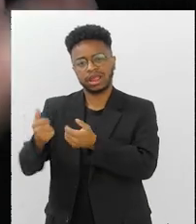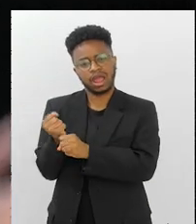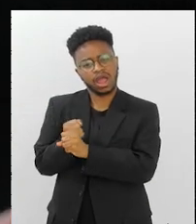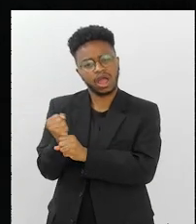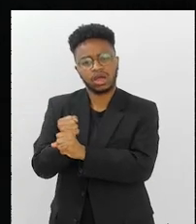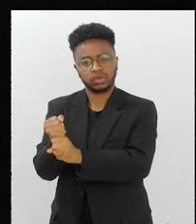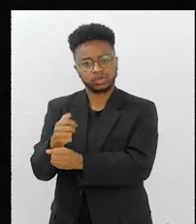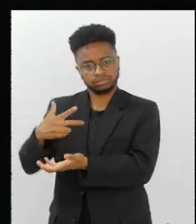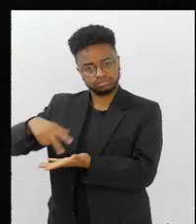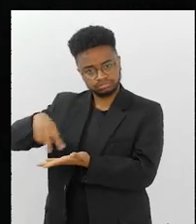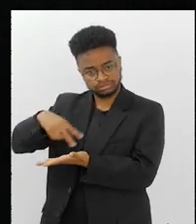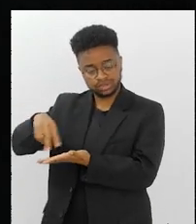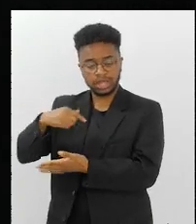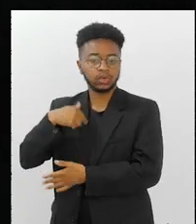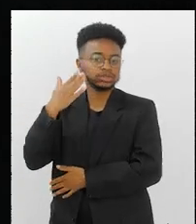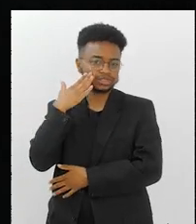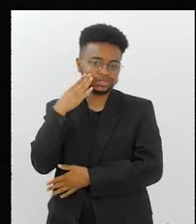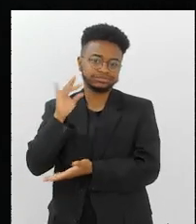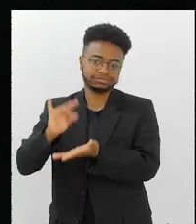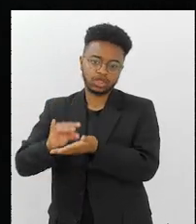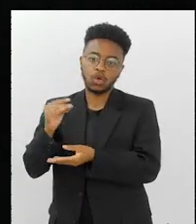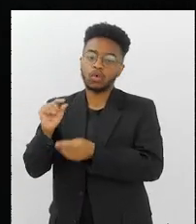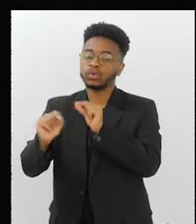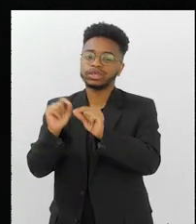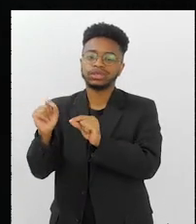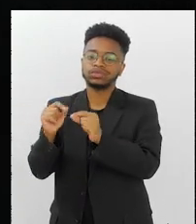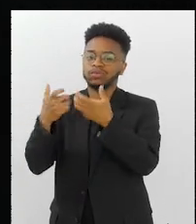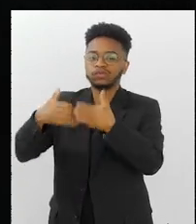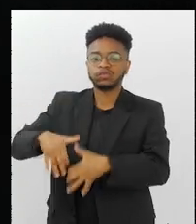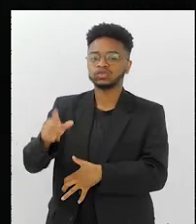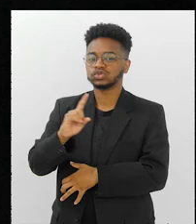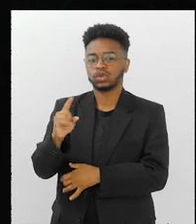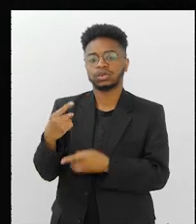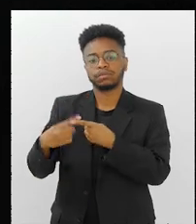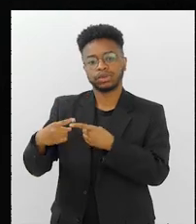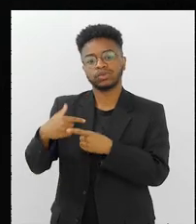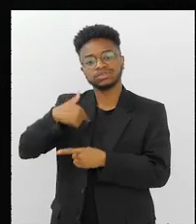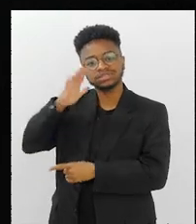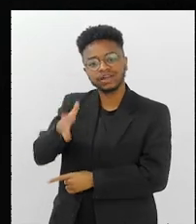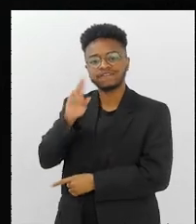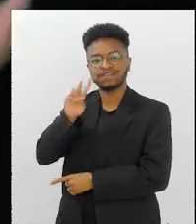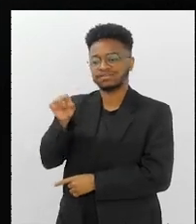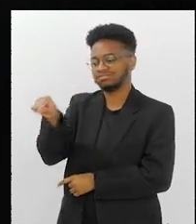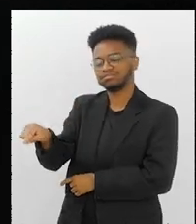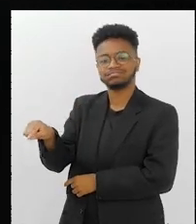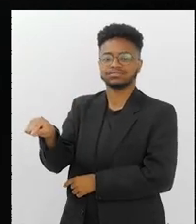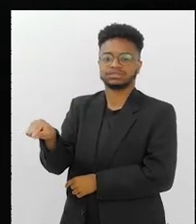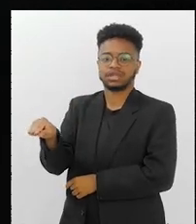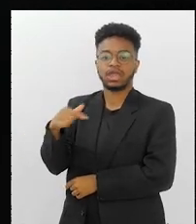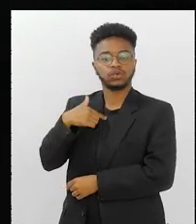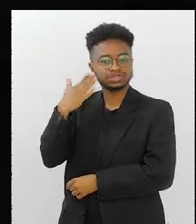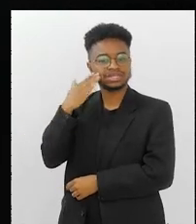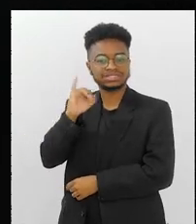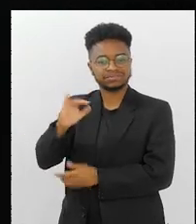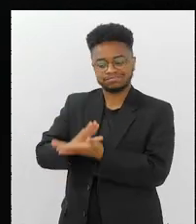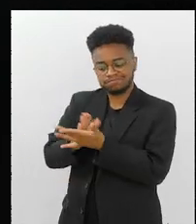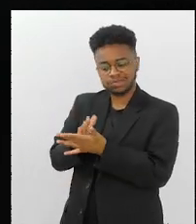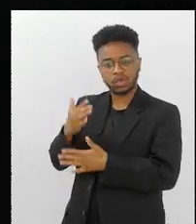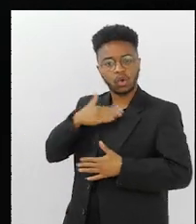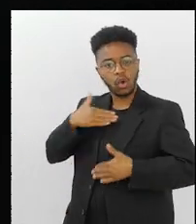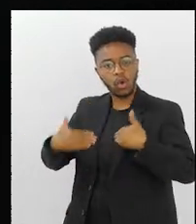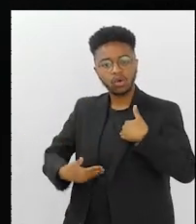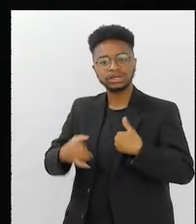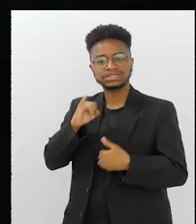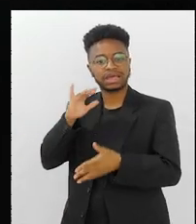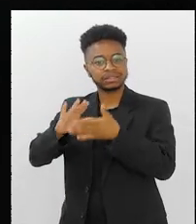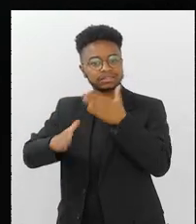bailarino durante muitos anos e eu sei na prática o que dá errado porque eu estava do outro lado eu sei se algo